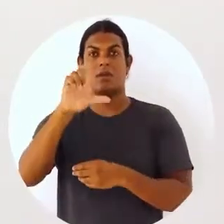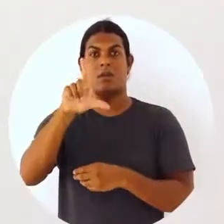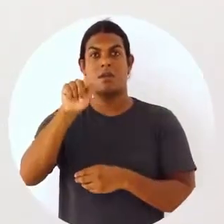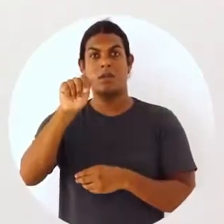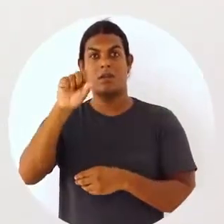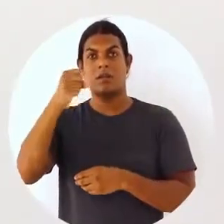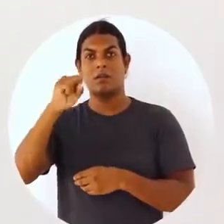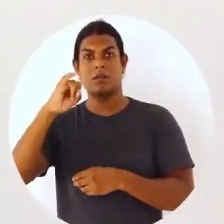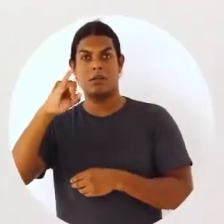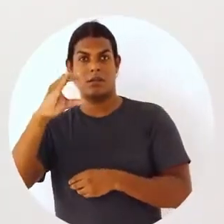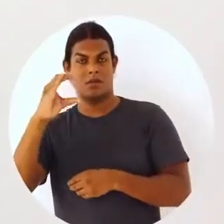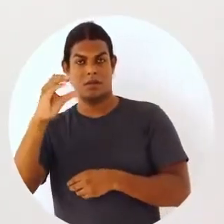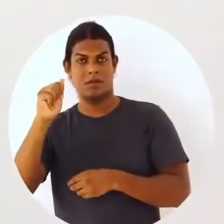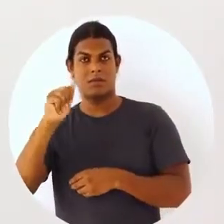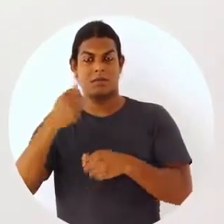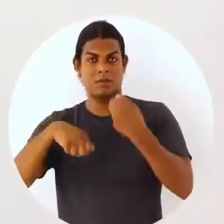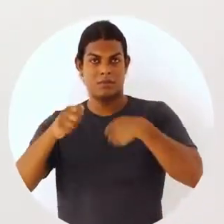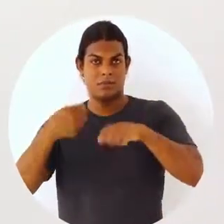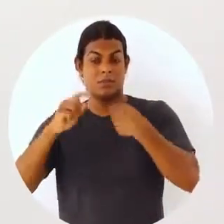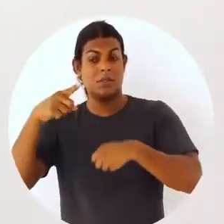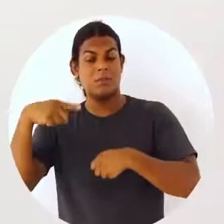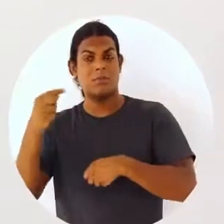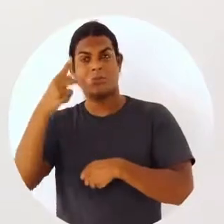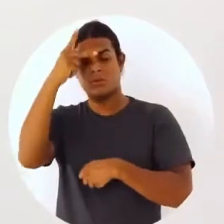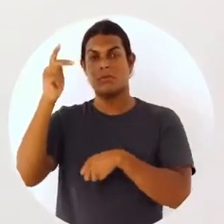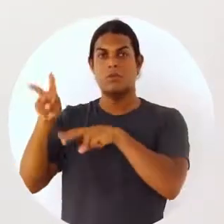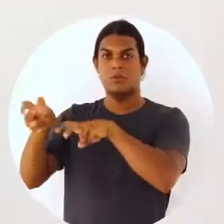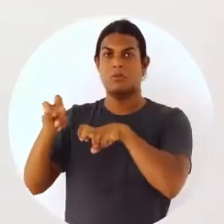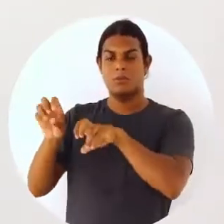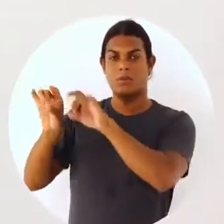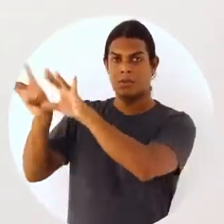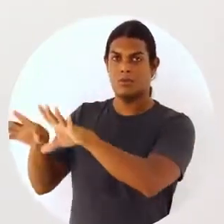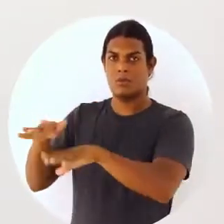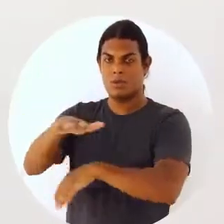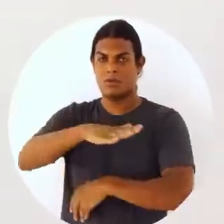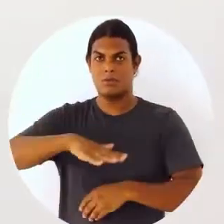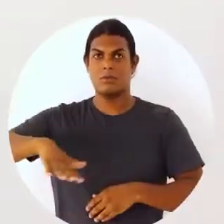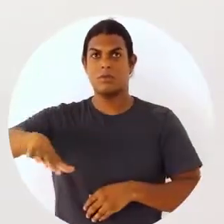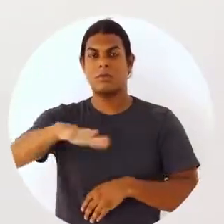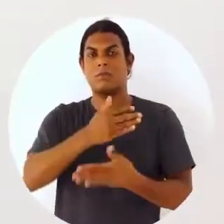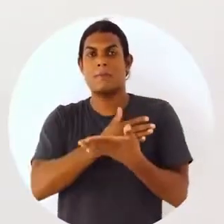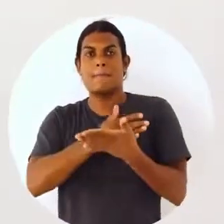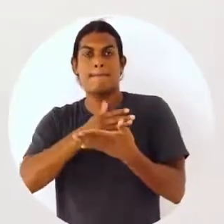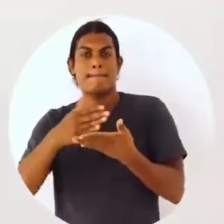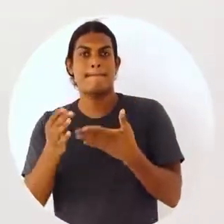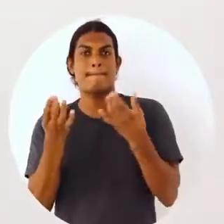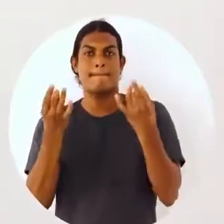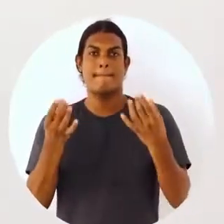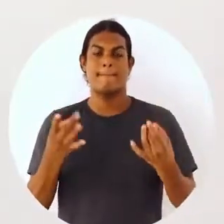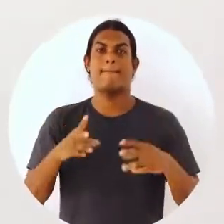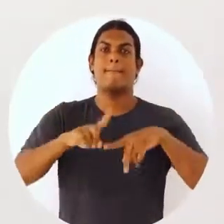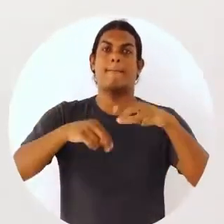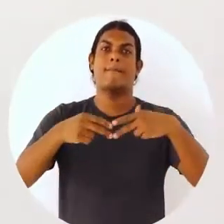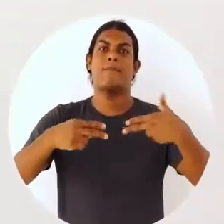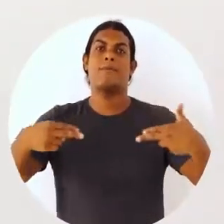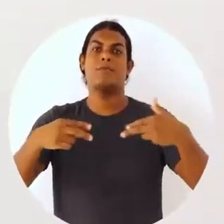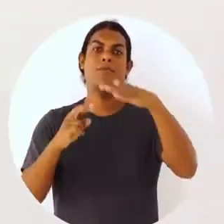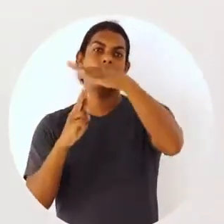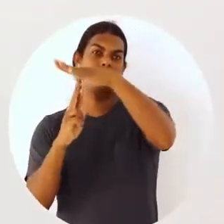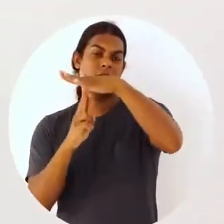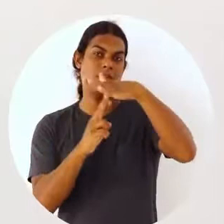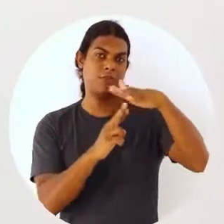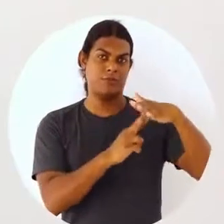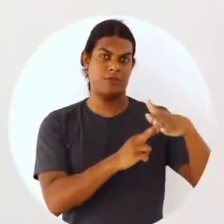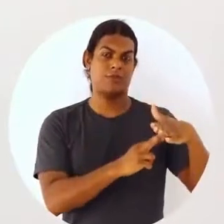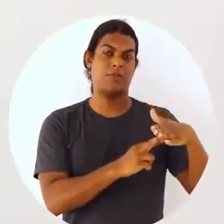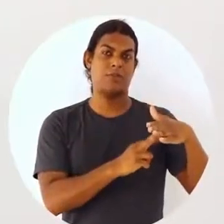que esses camponeses saíram dos campos, criaram as suas oficinas dentro e venderam seus produtos nas feiras, o que depois permitiu com que criassem